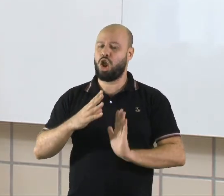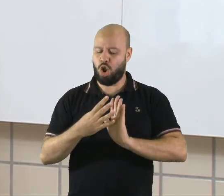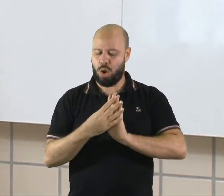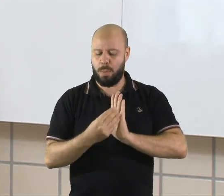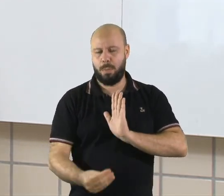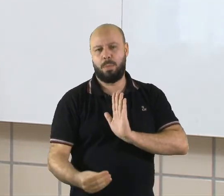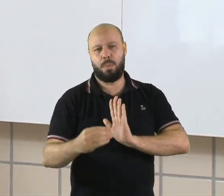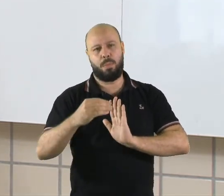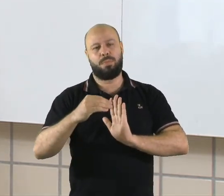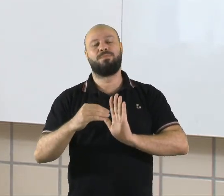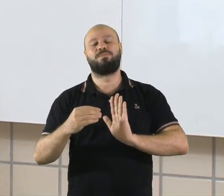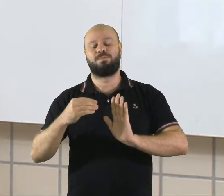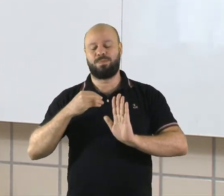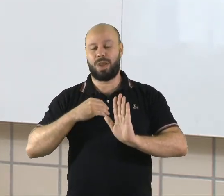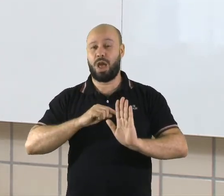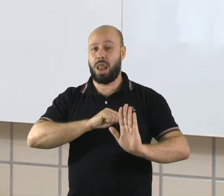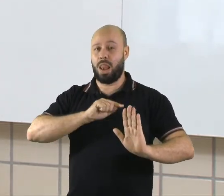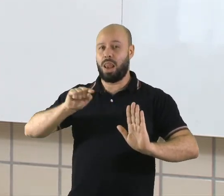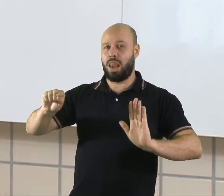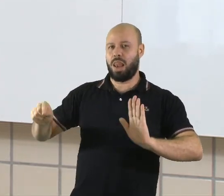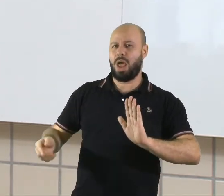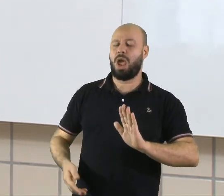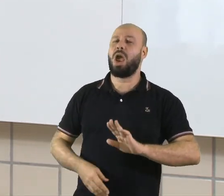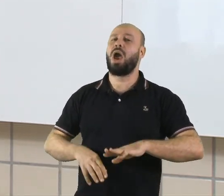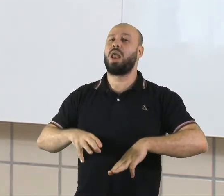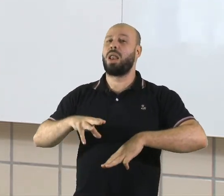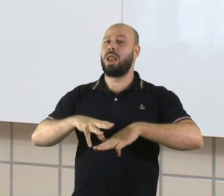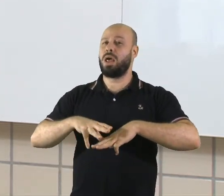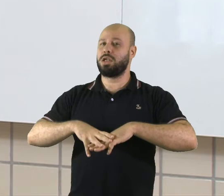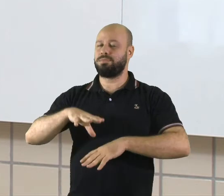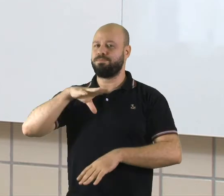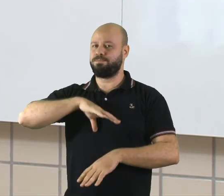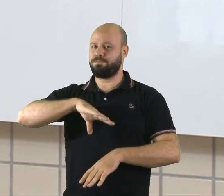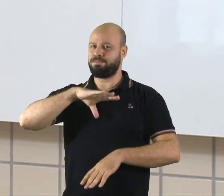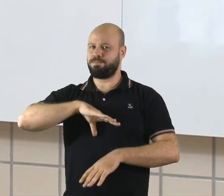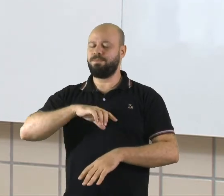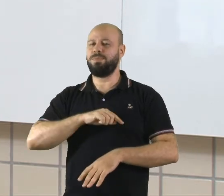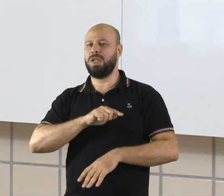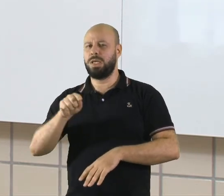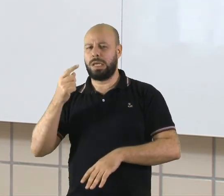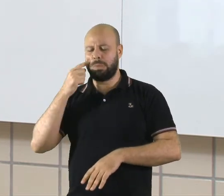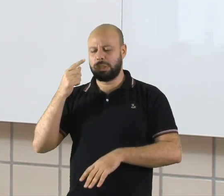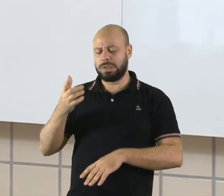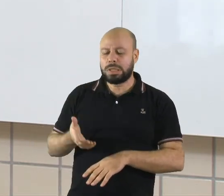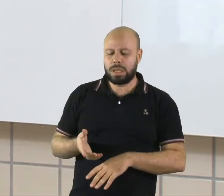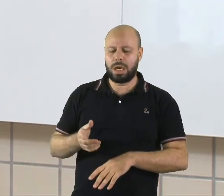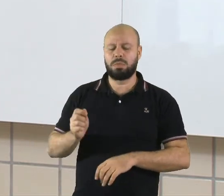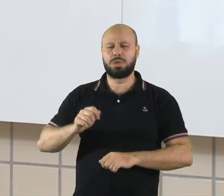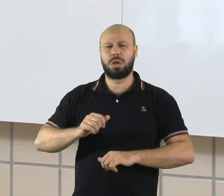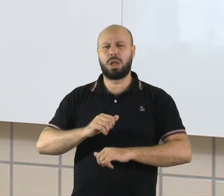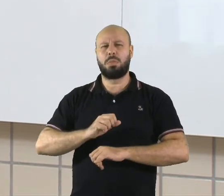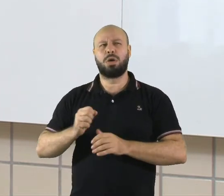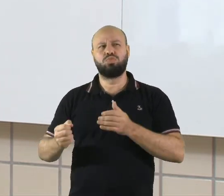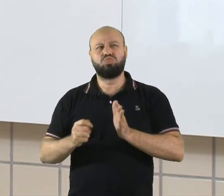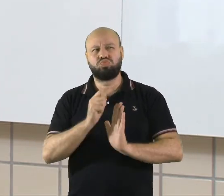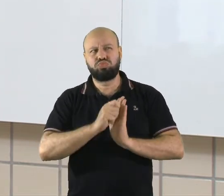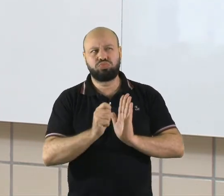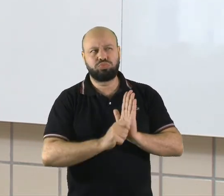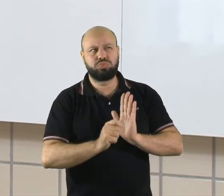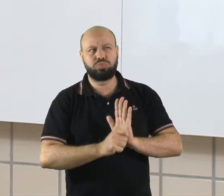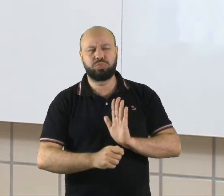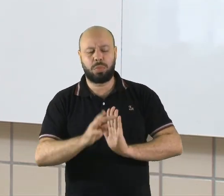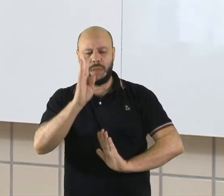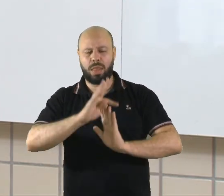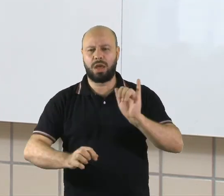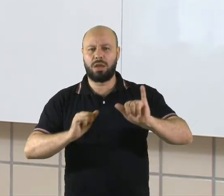no material de língua portuguesa também. Dá uma olhadinha lá e faça o seu texto informativo, informando sobre